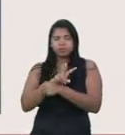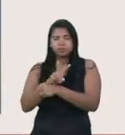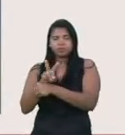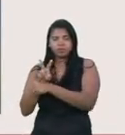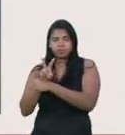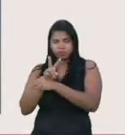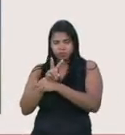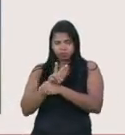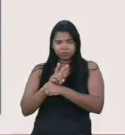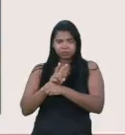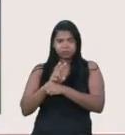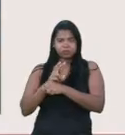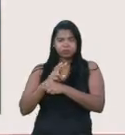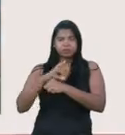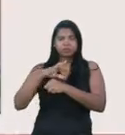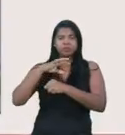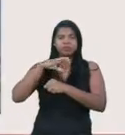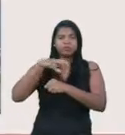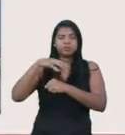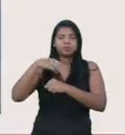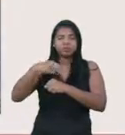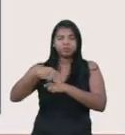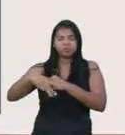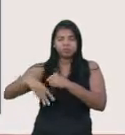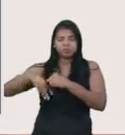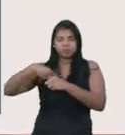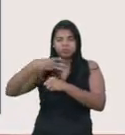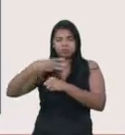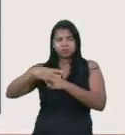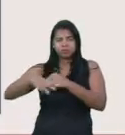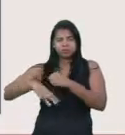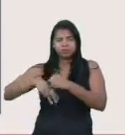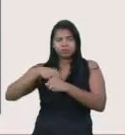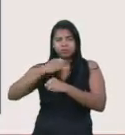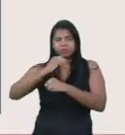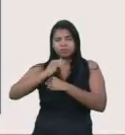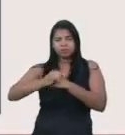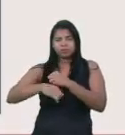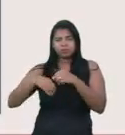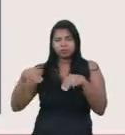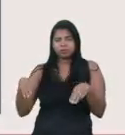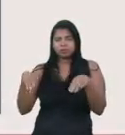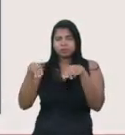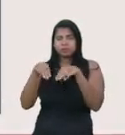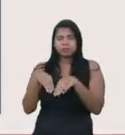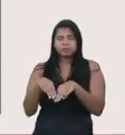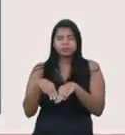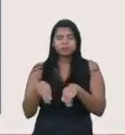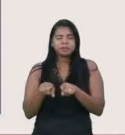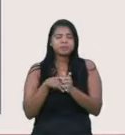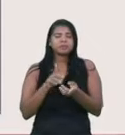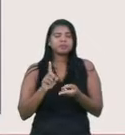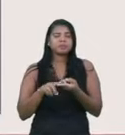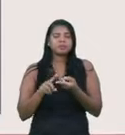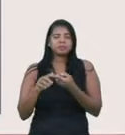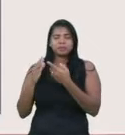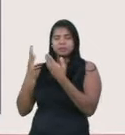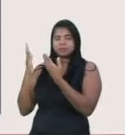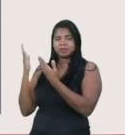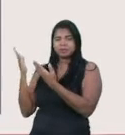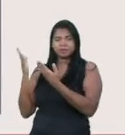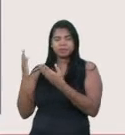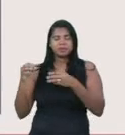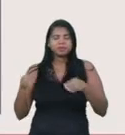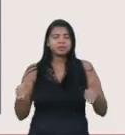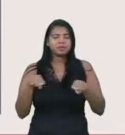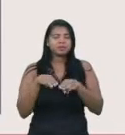o campo magnético. Ou seja, se você que está aí, Mequetrefe, pensando que só era para a questão do ímã, não sei o quê, o campo magnético nos protege